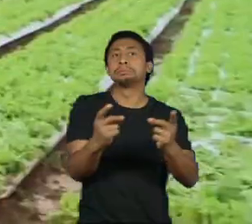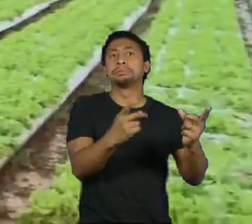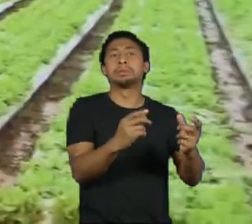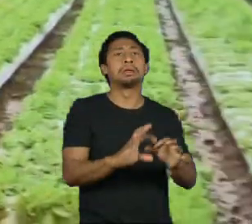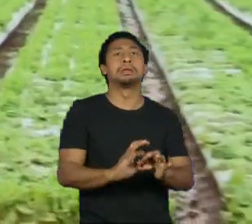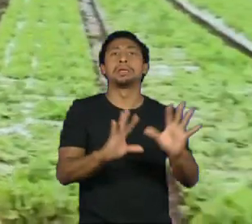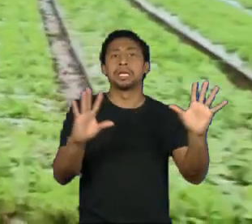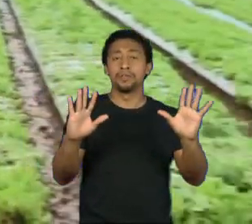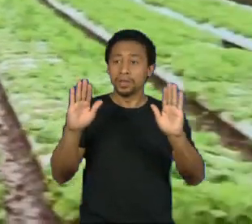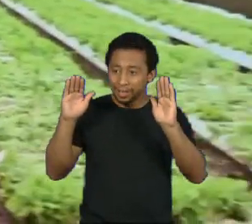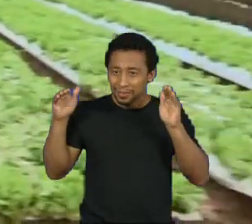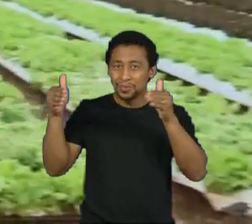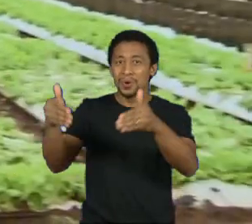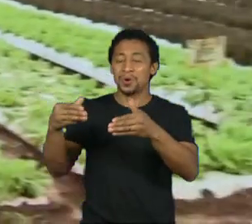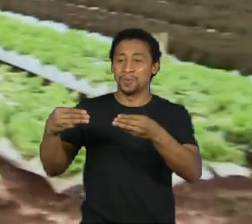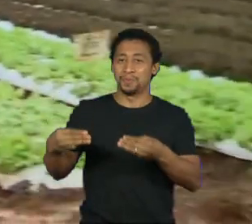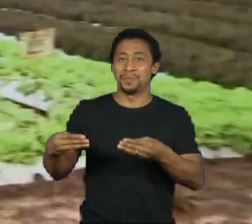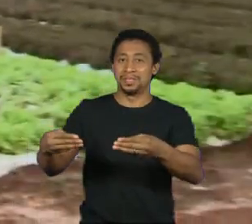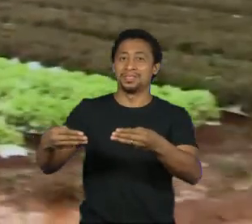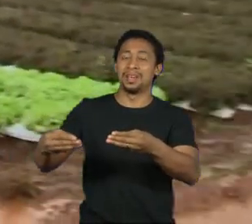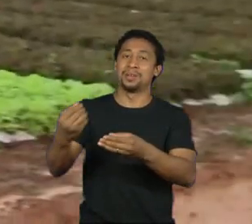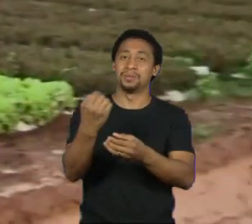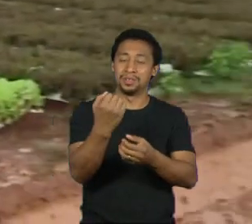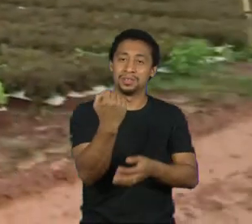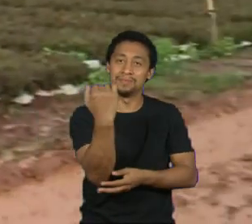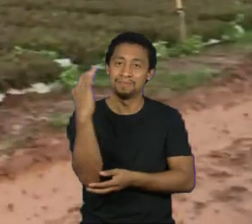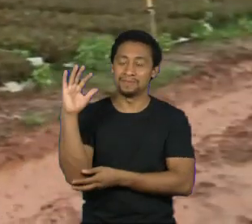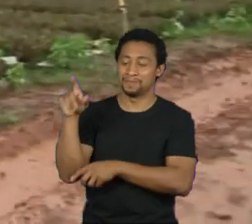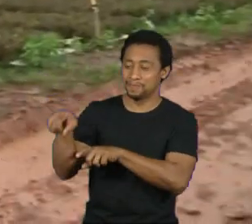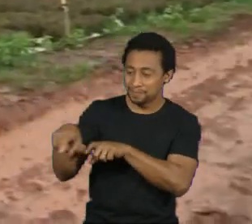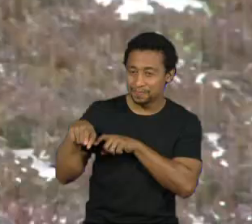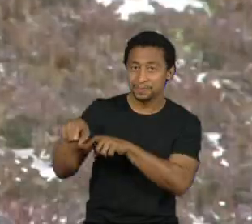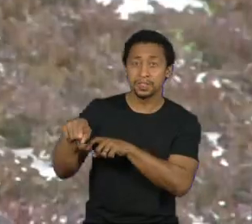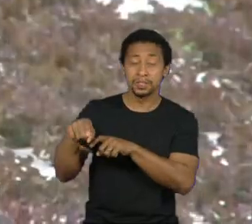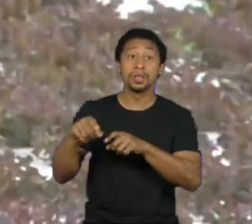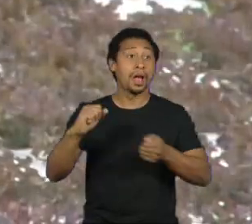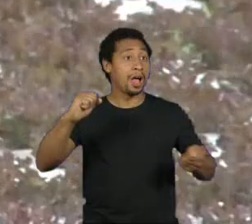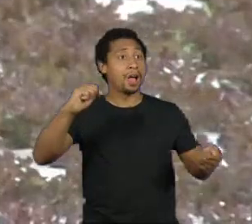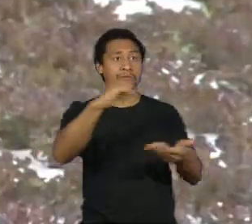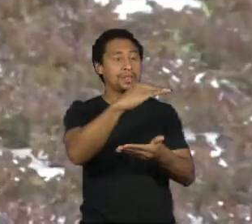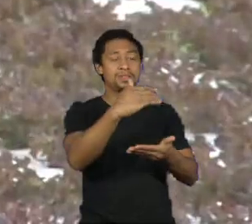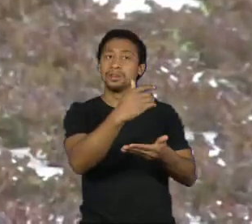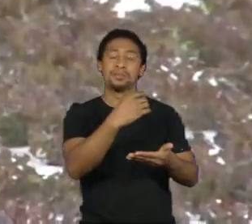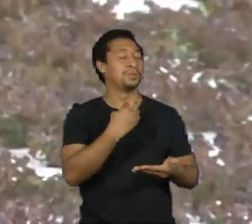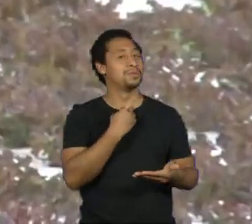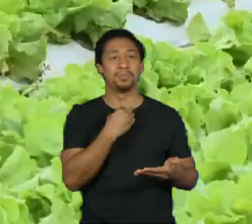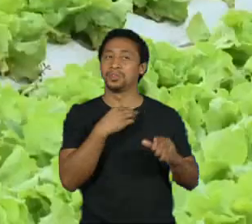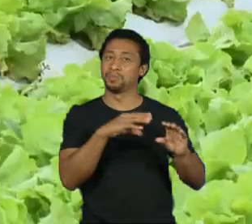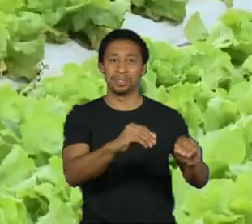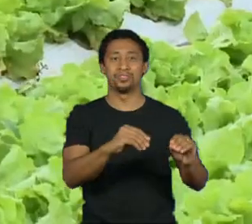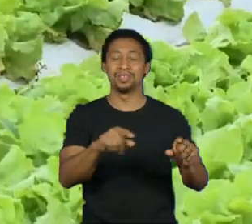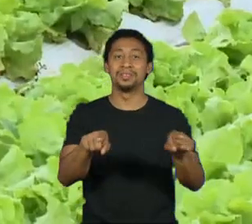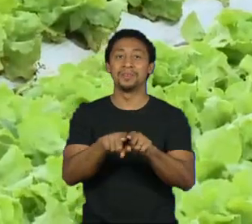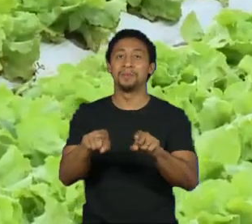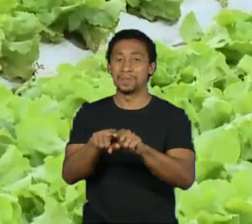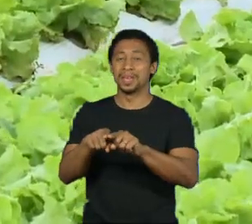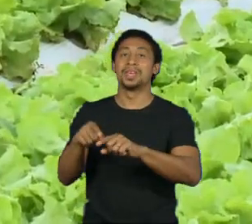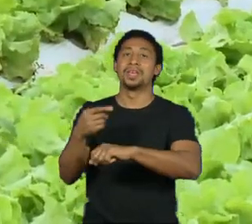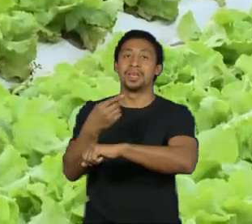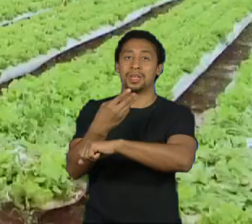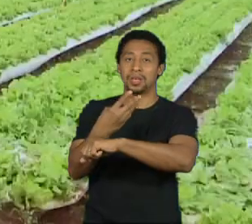da Agricultura, ele tira poder da Anvisa e do IBAMA. O PL ainda será apreciado no